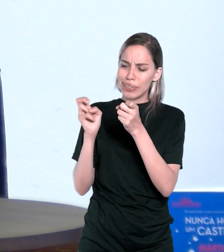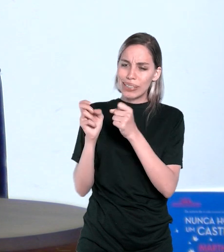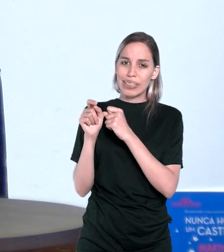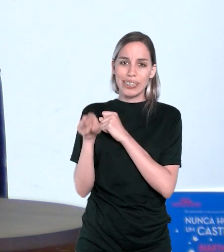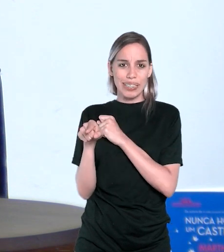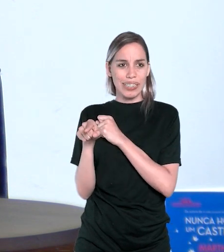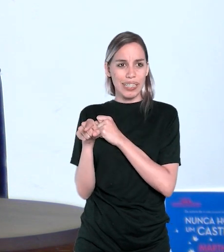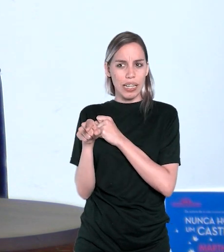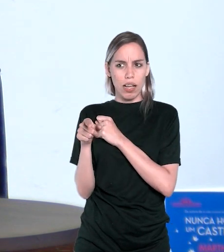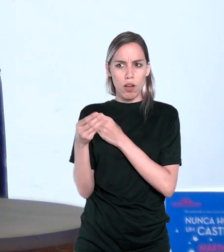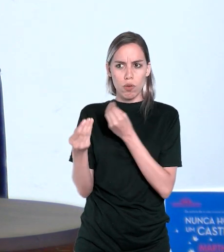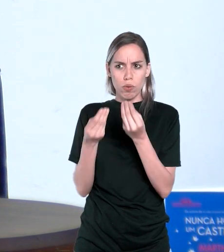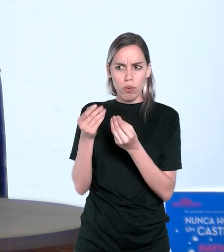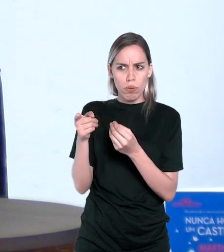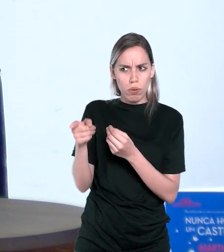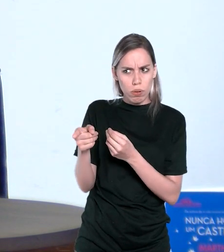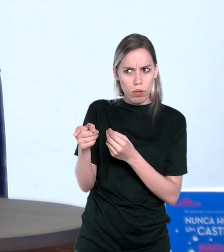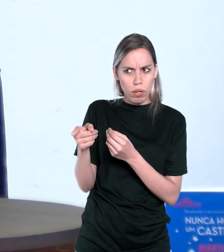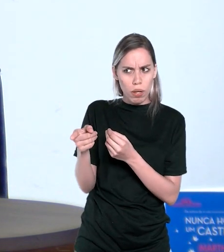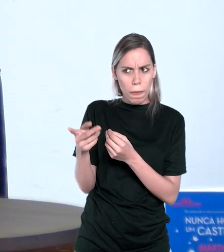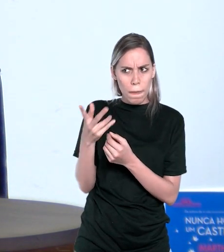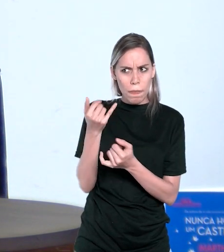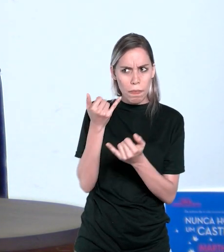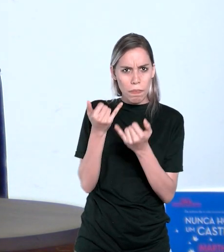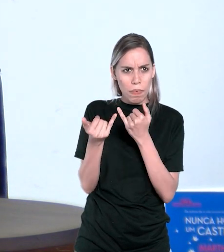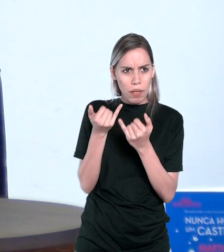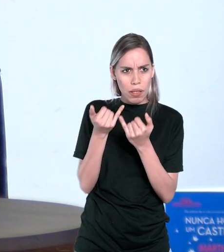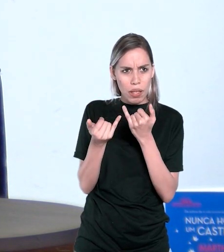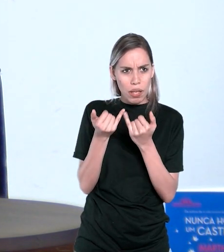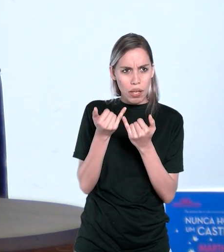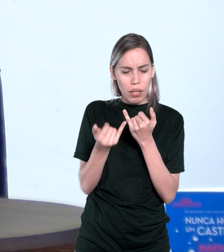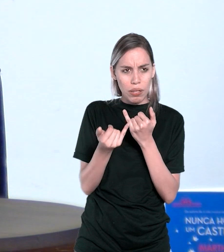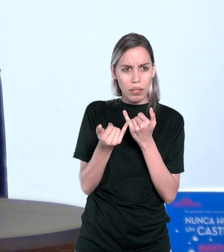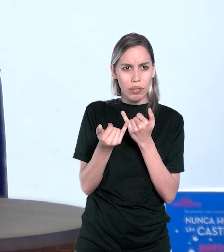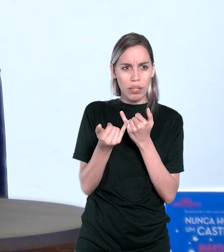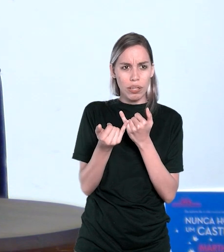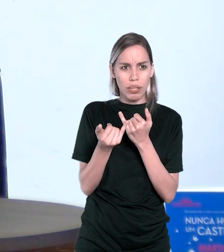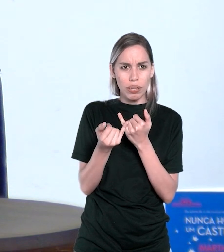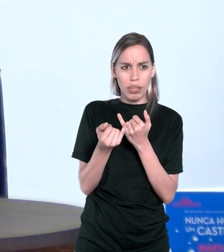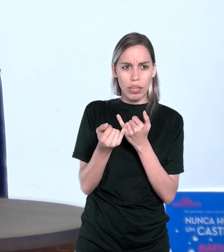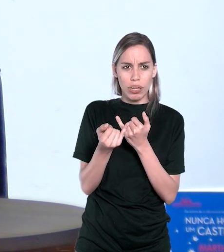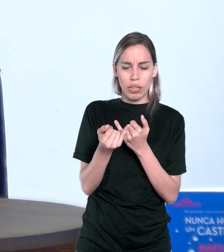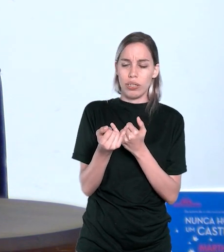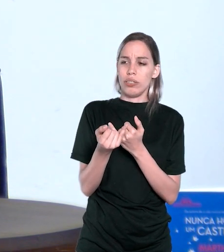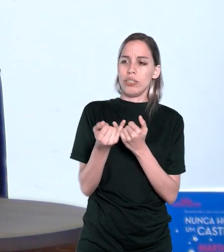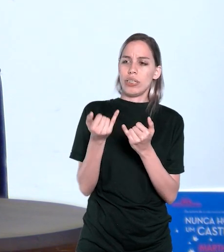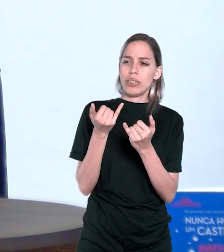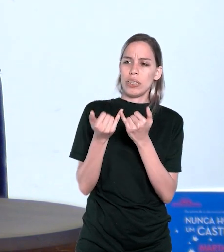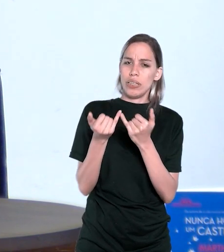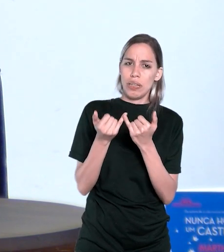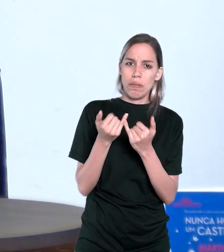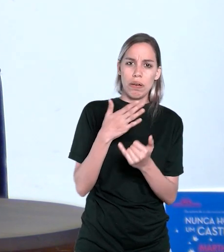que são personagens de vidas completamente opostas, mas como que são parecidos por estarem à margem da sociedade. Um